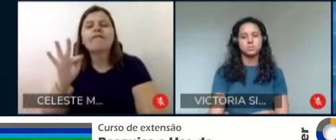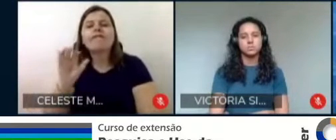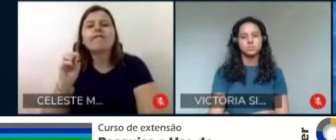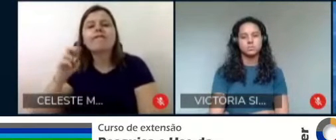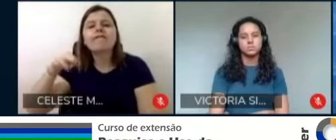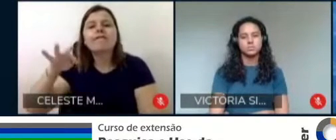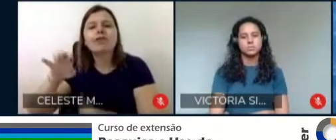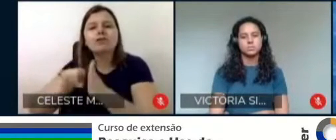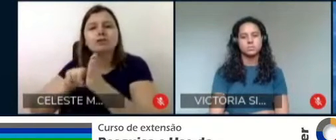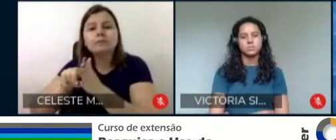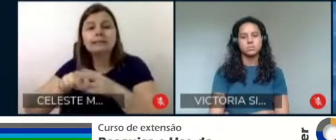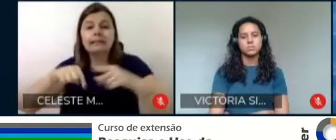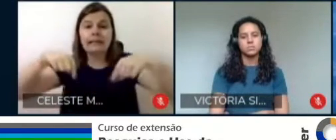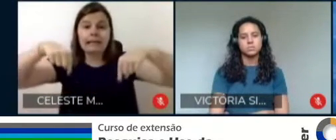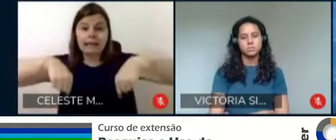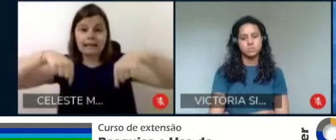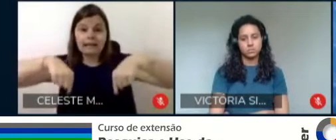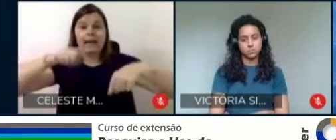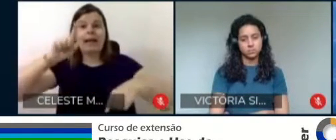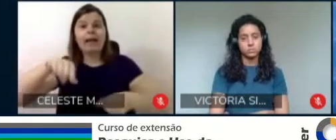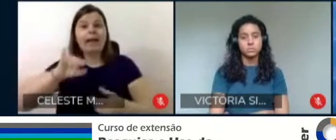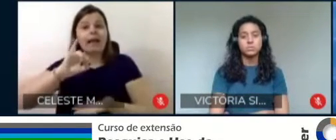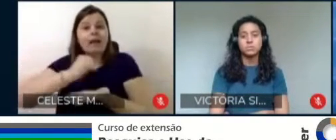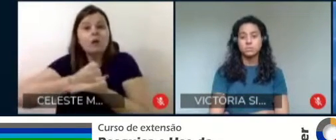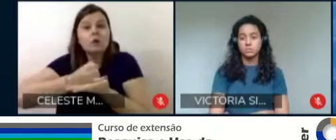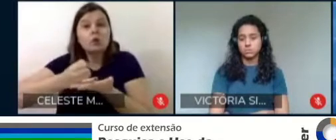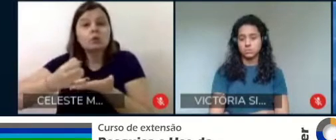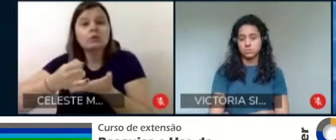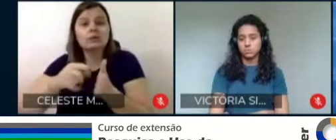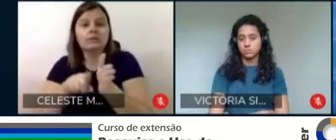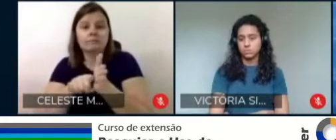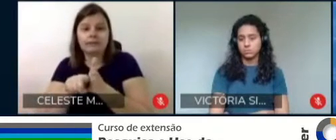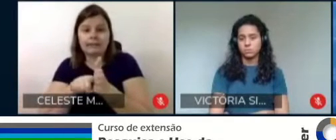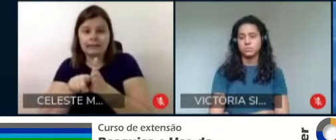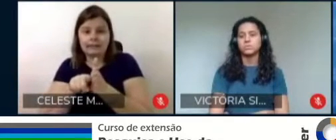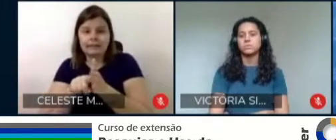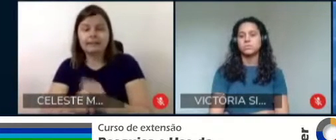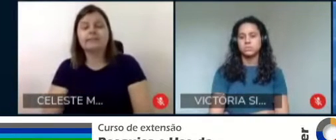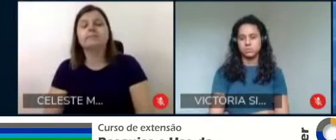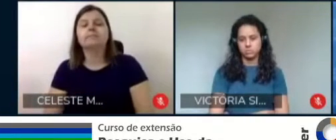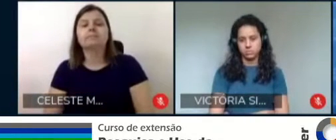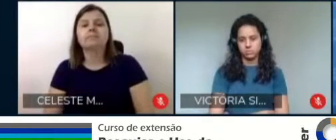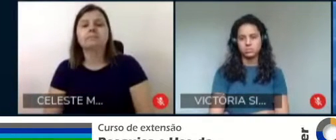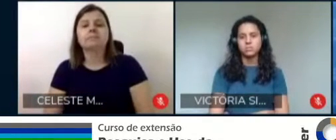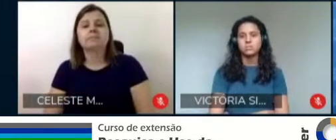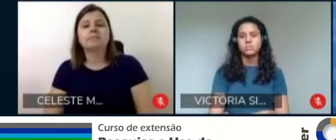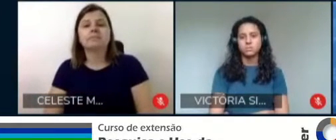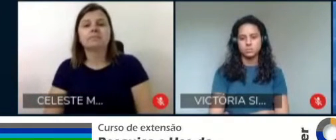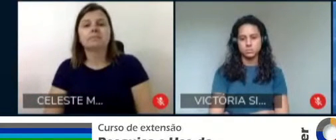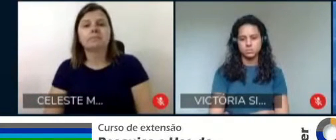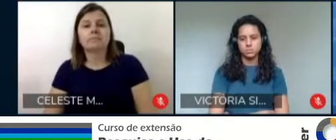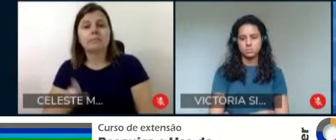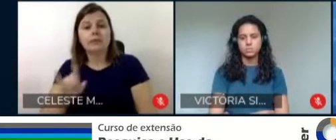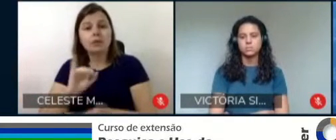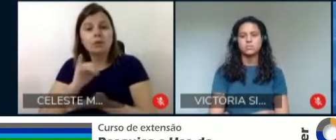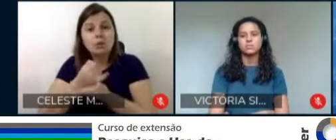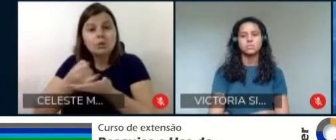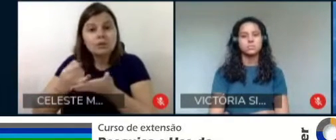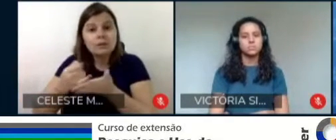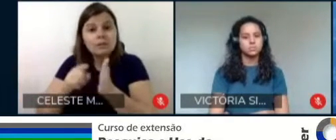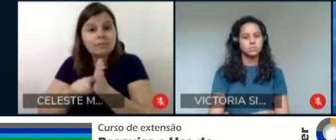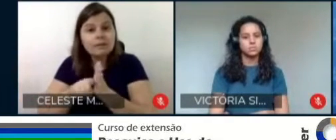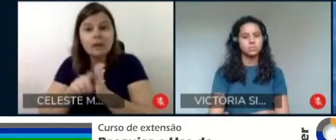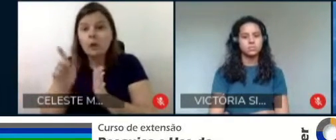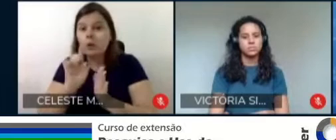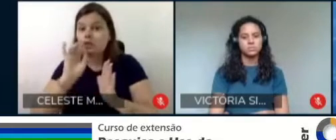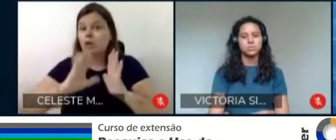pesquisa, e eu digo para vocês que introdução à pesquisa, muito mais do que bases de dados,